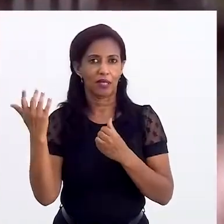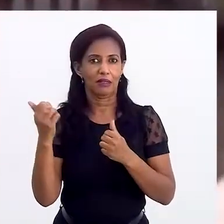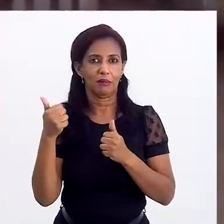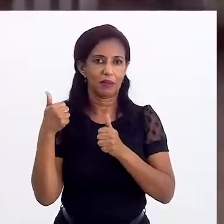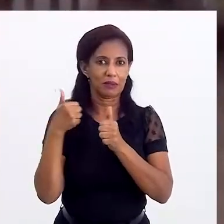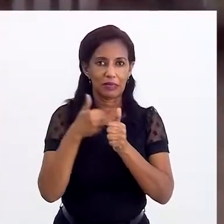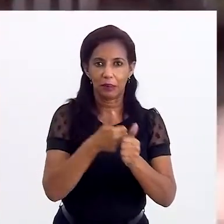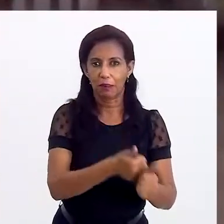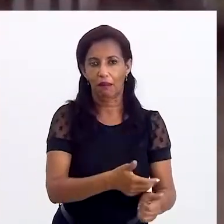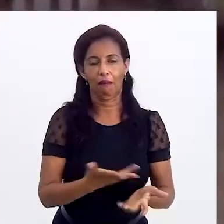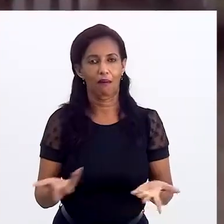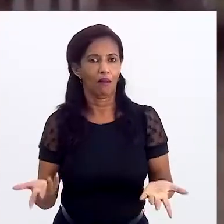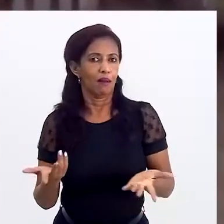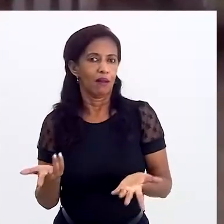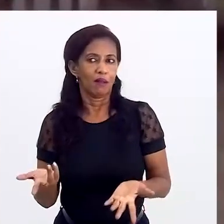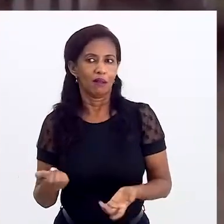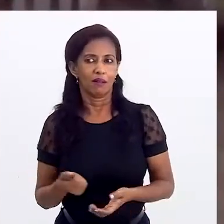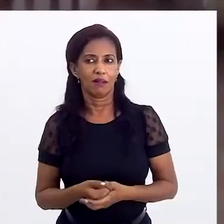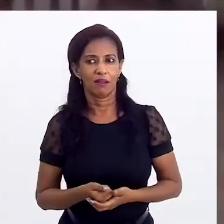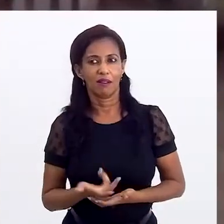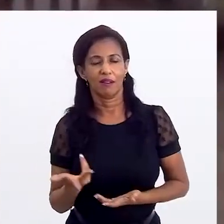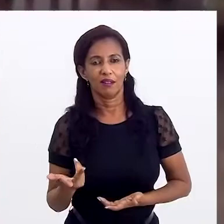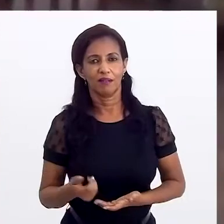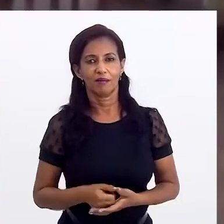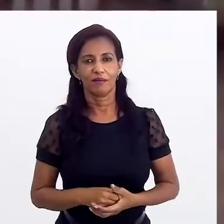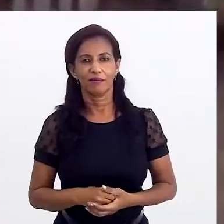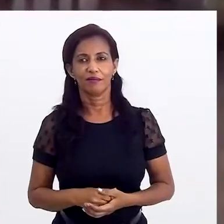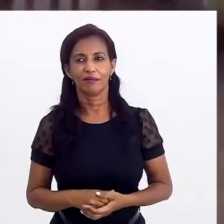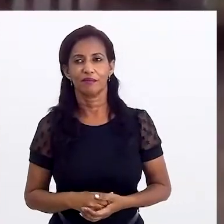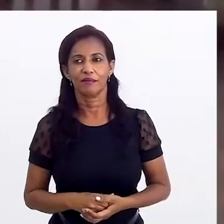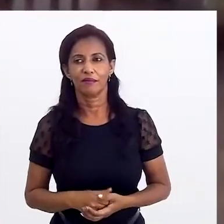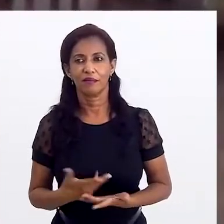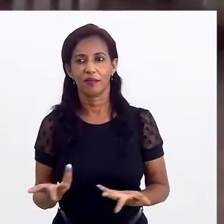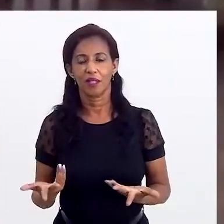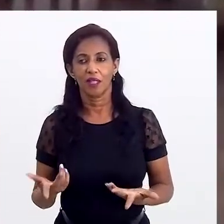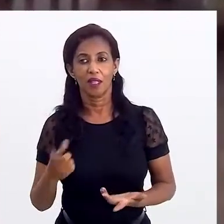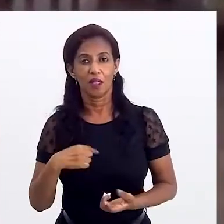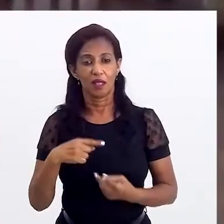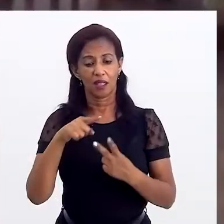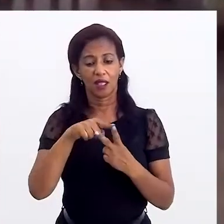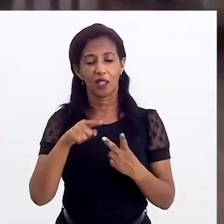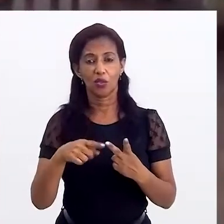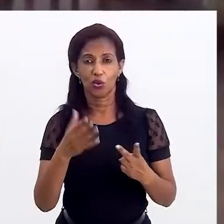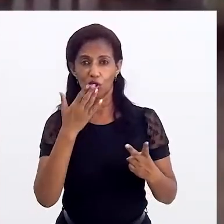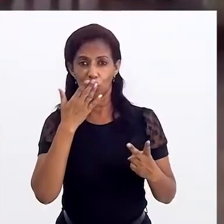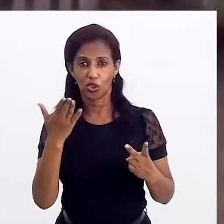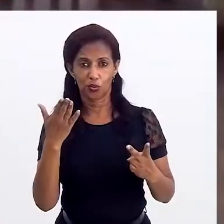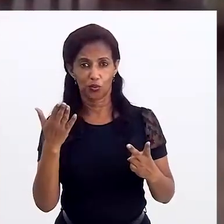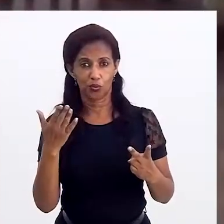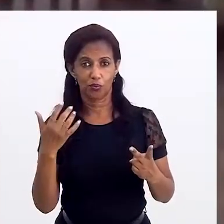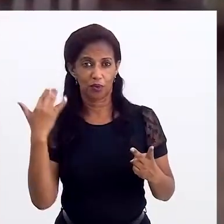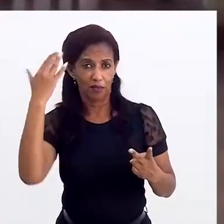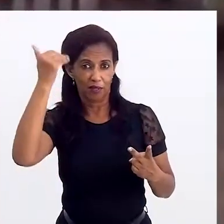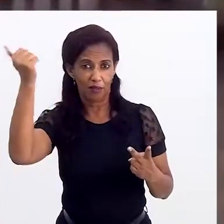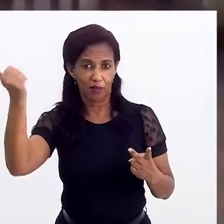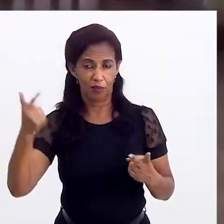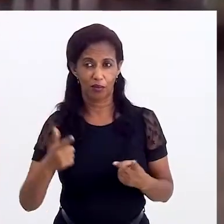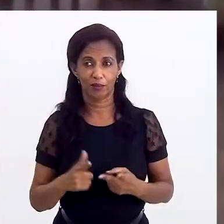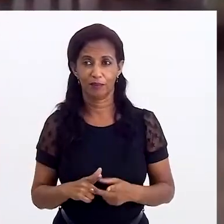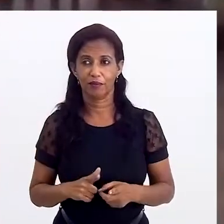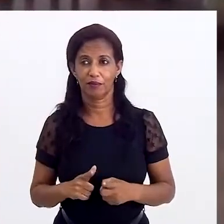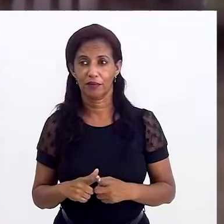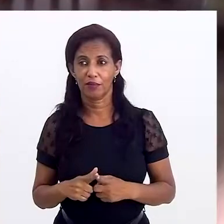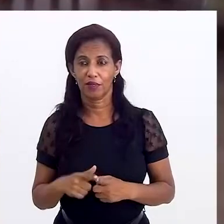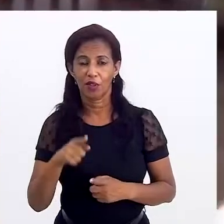não produz alguma coisa relevante. Eu disse para ela, tem dois tipos de sucesso hoje que deixam as